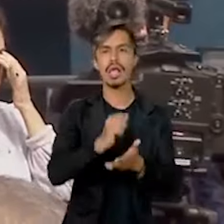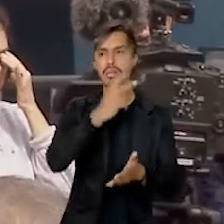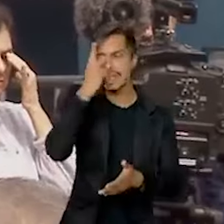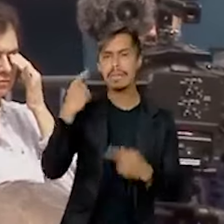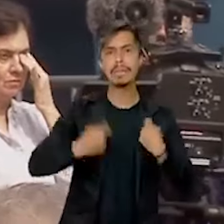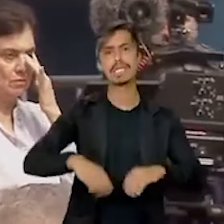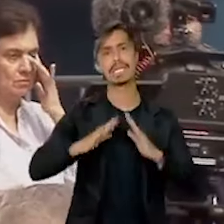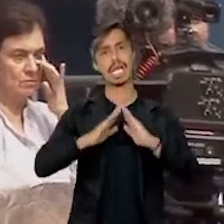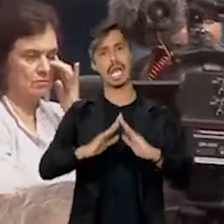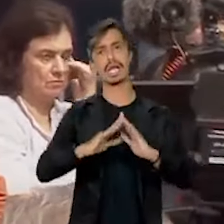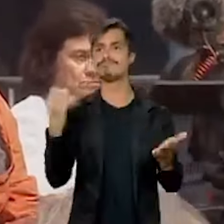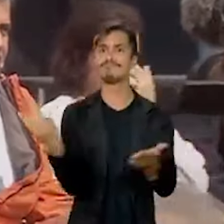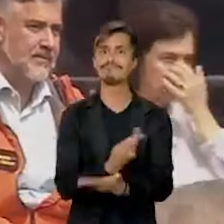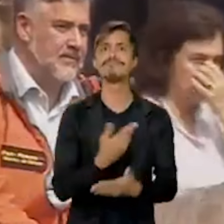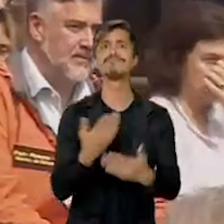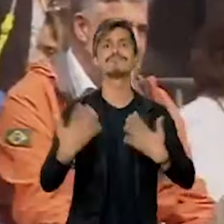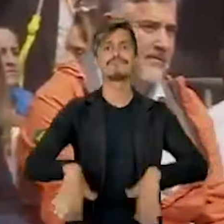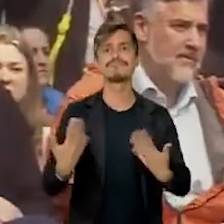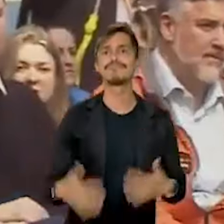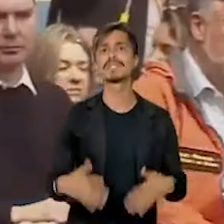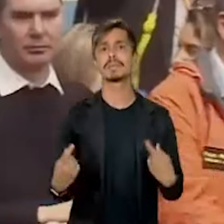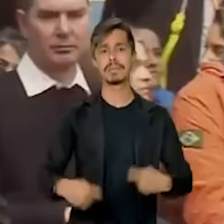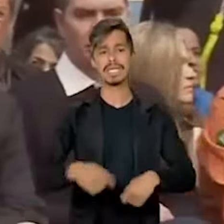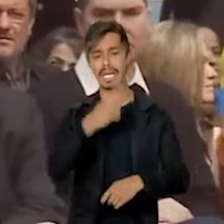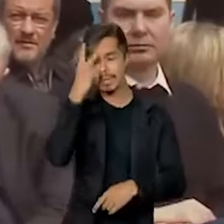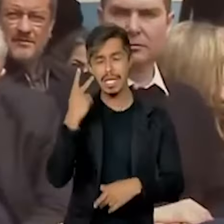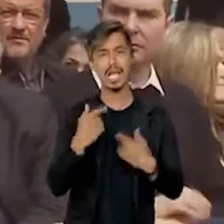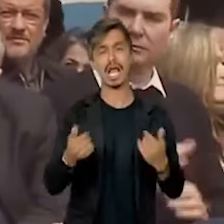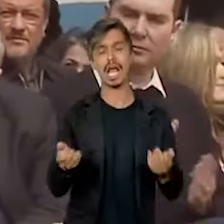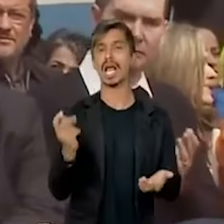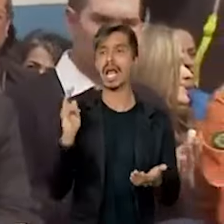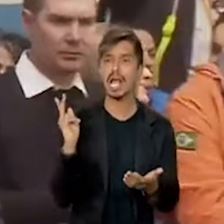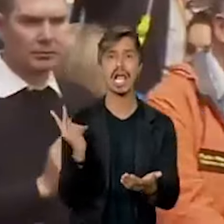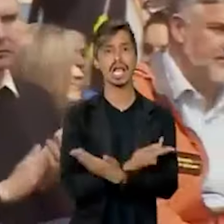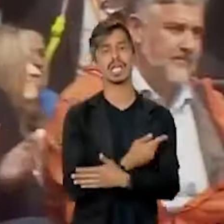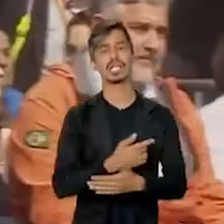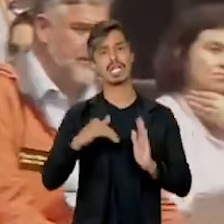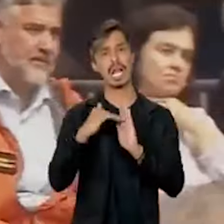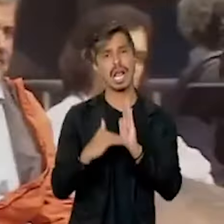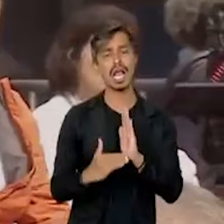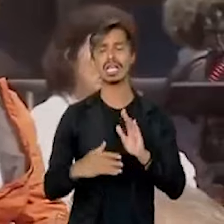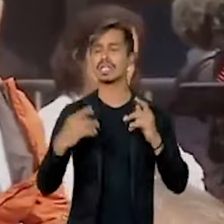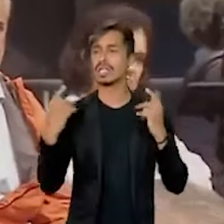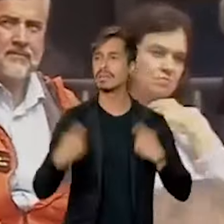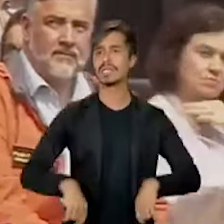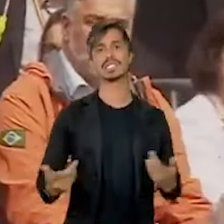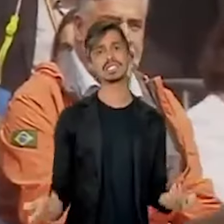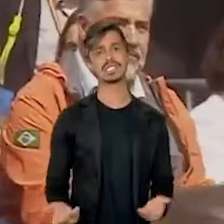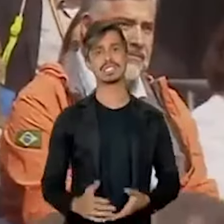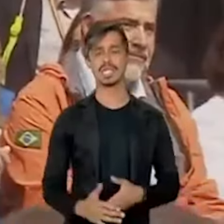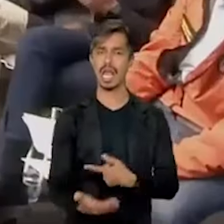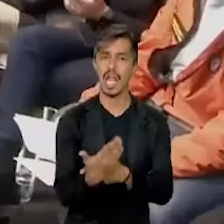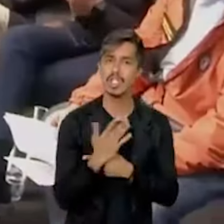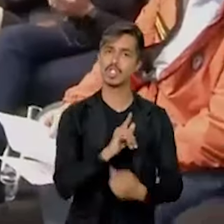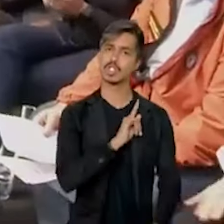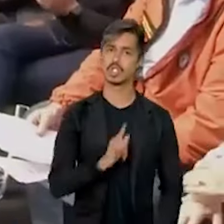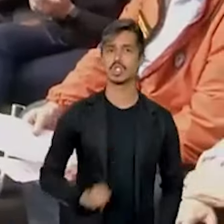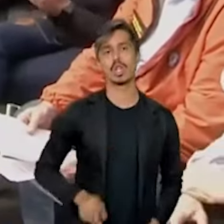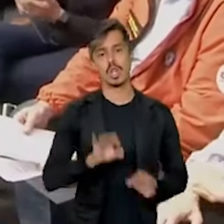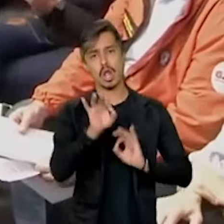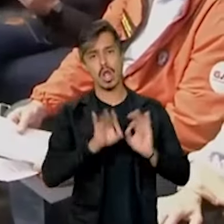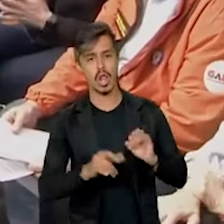de casa. Apresenta o cadastro das pessoas que precisam receber dinheiro. Por favor, governador, nos ajude a